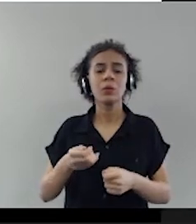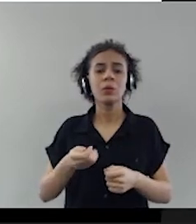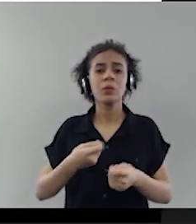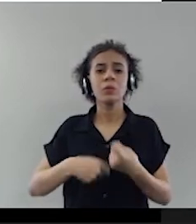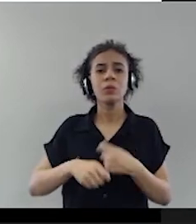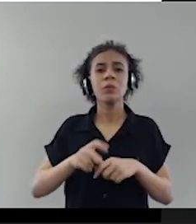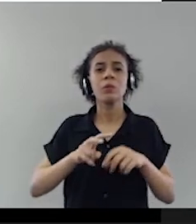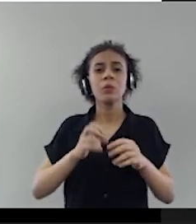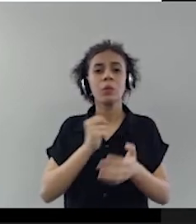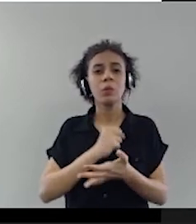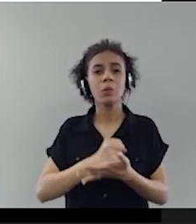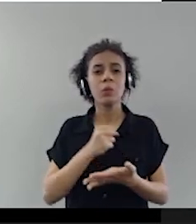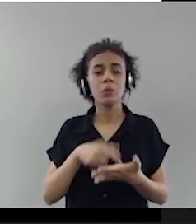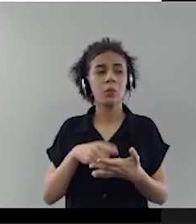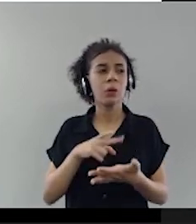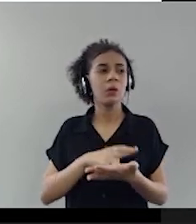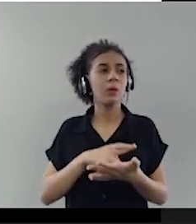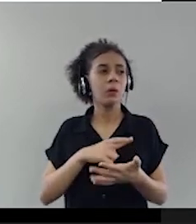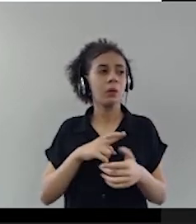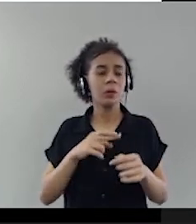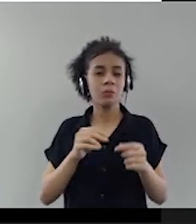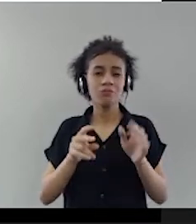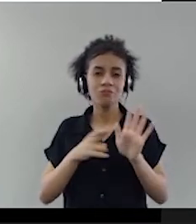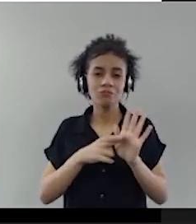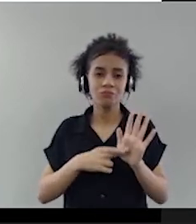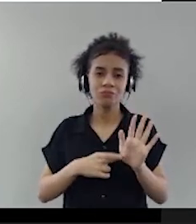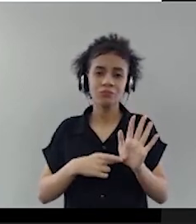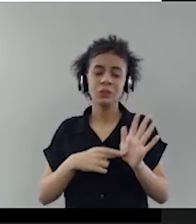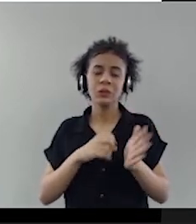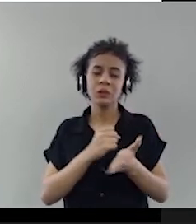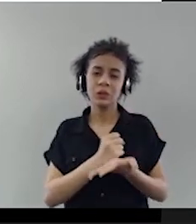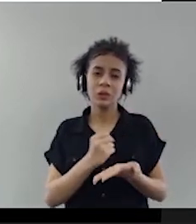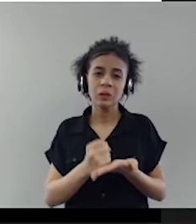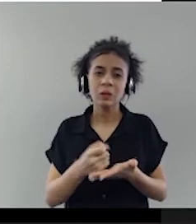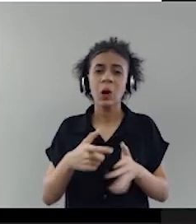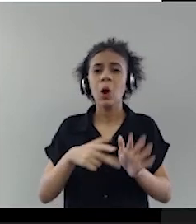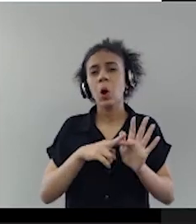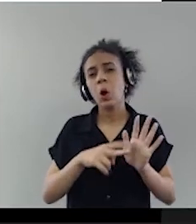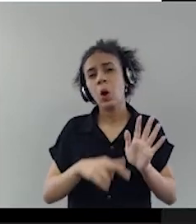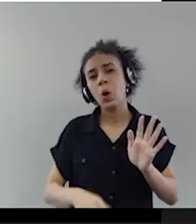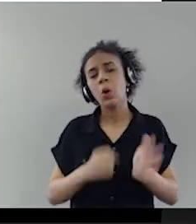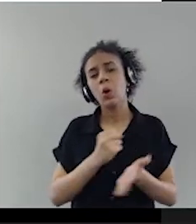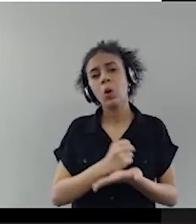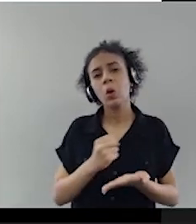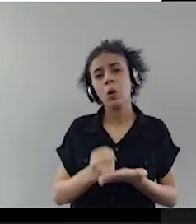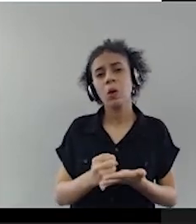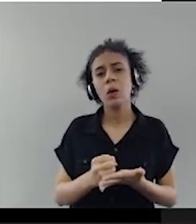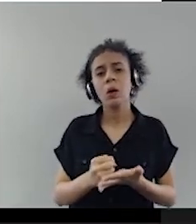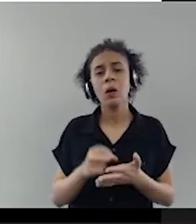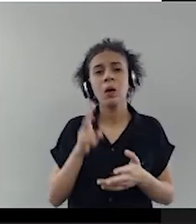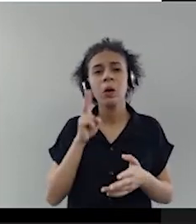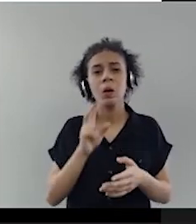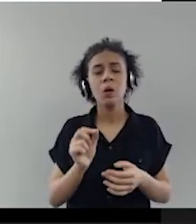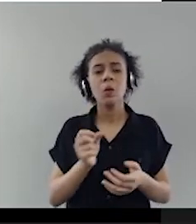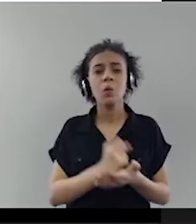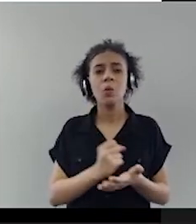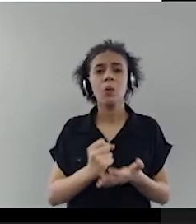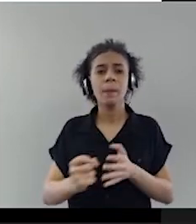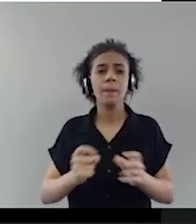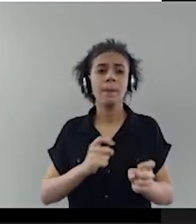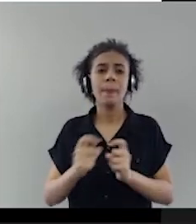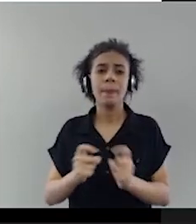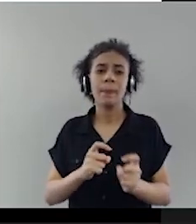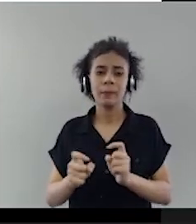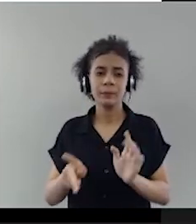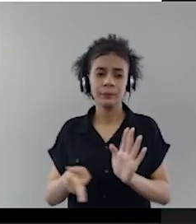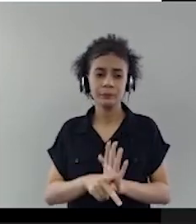contratos, um regime econômico-financeiro das concessões e outros contratos de delegação vis-à-vis dos contratos